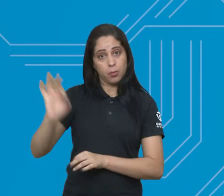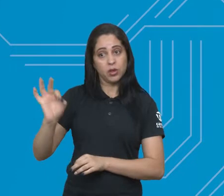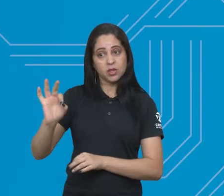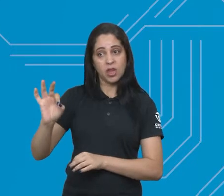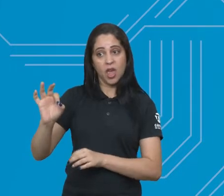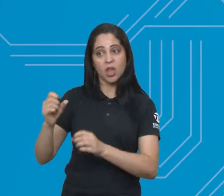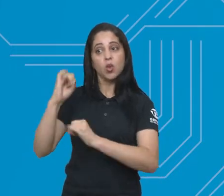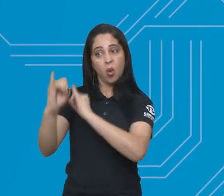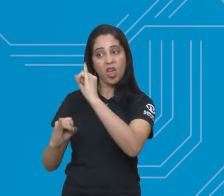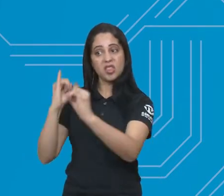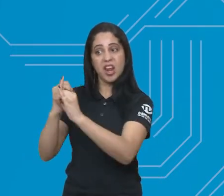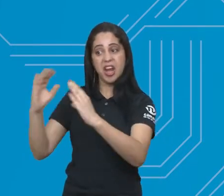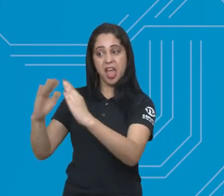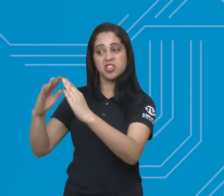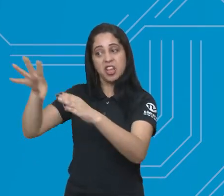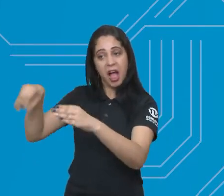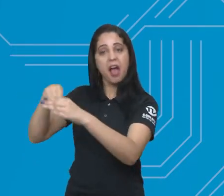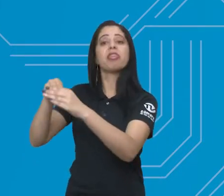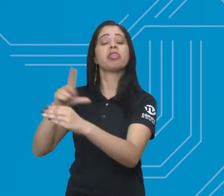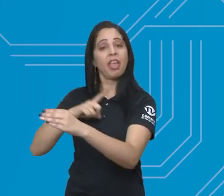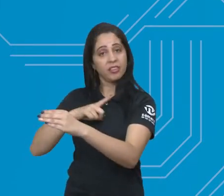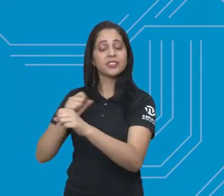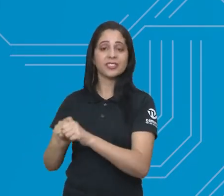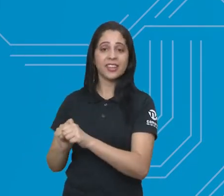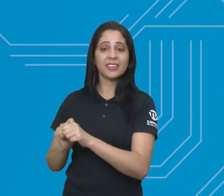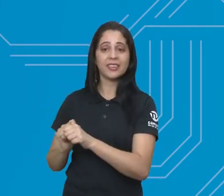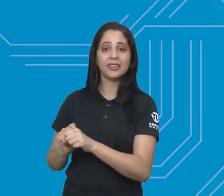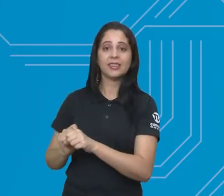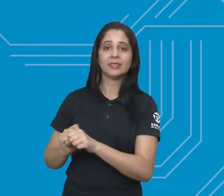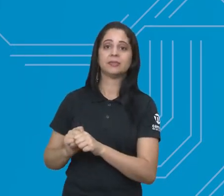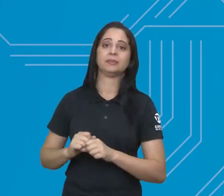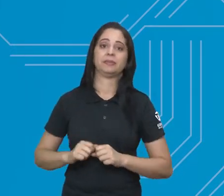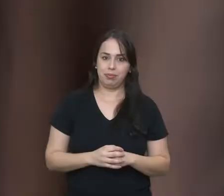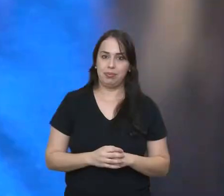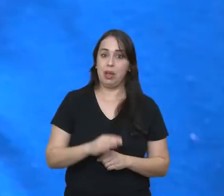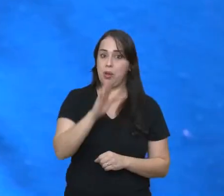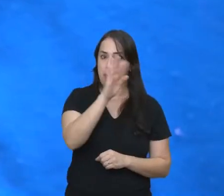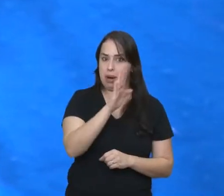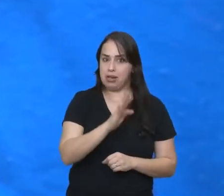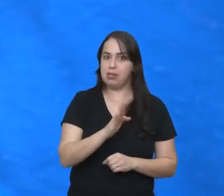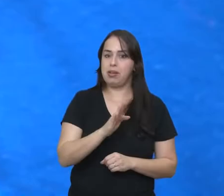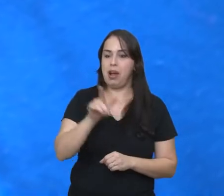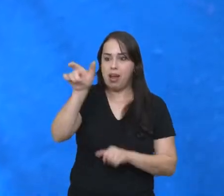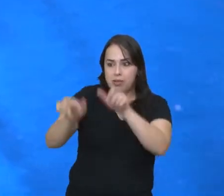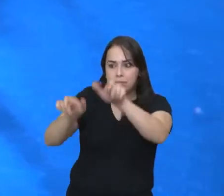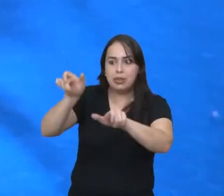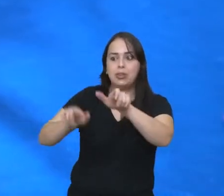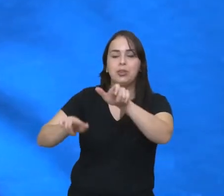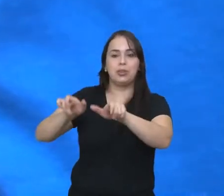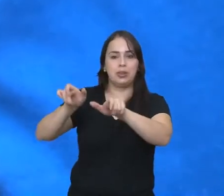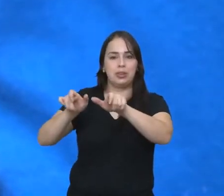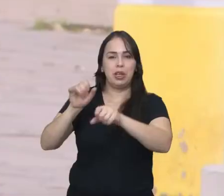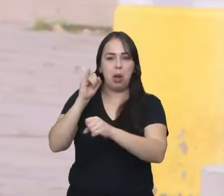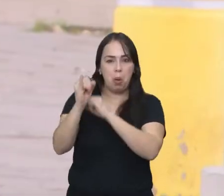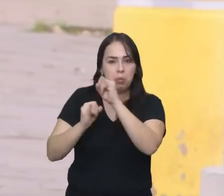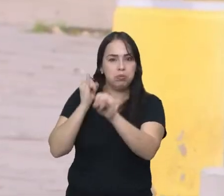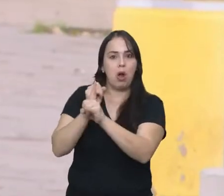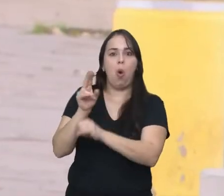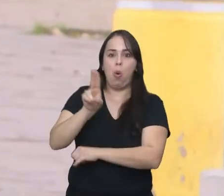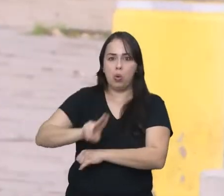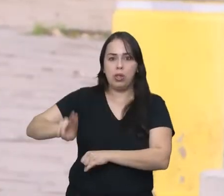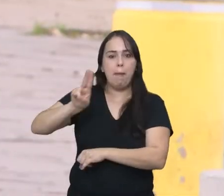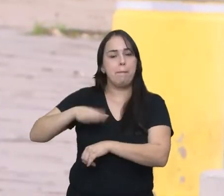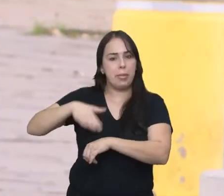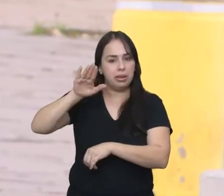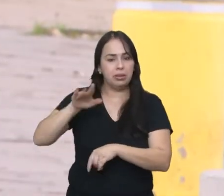aumento de domicílios conectados à internet é uma das consequências da pandemia. O Brasil está mais conectado. Pelo menos